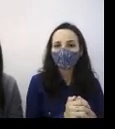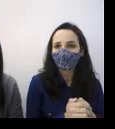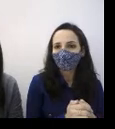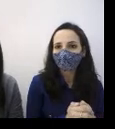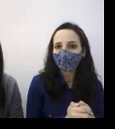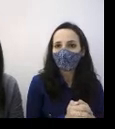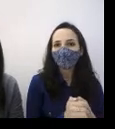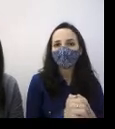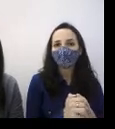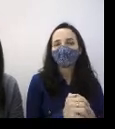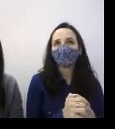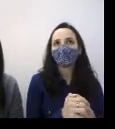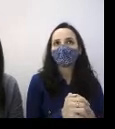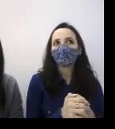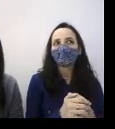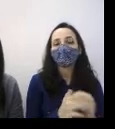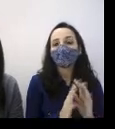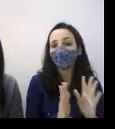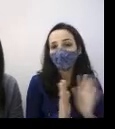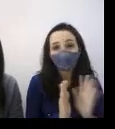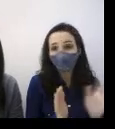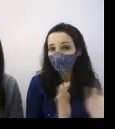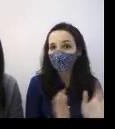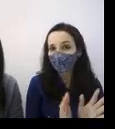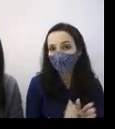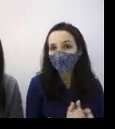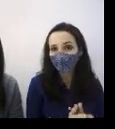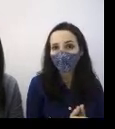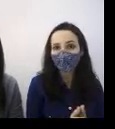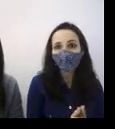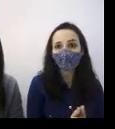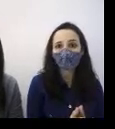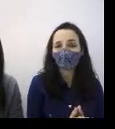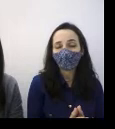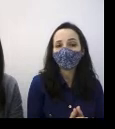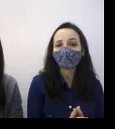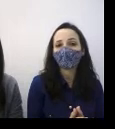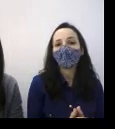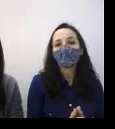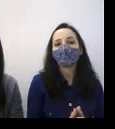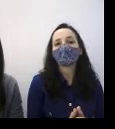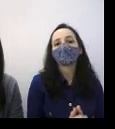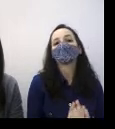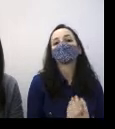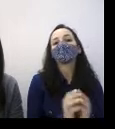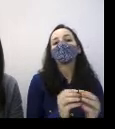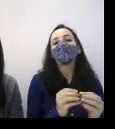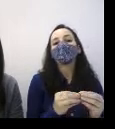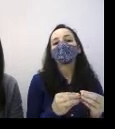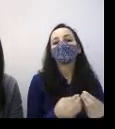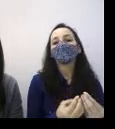dizer que a dor vai passar, não quer dizer que nós não vamos esquecer a pessoa que perdemos, não é isso. Mas nós